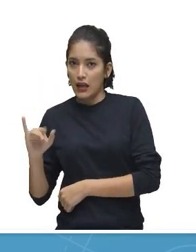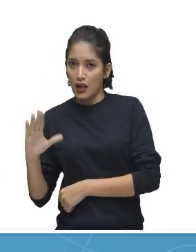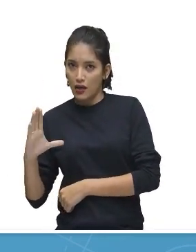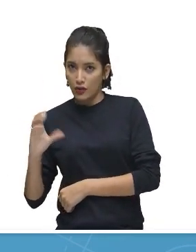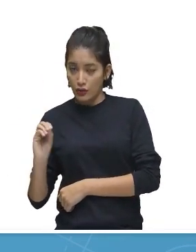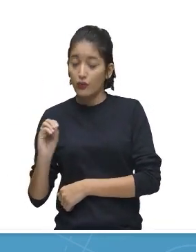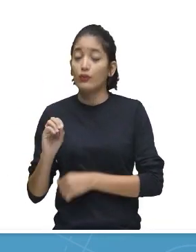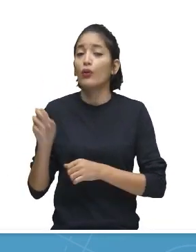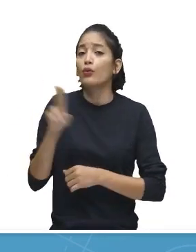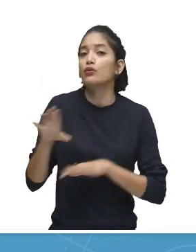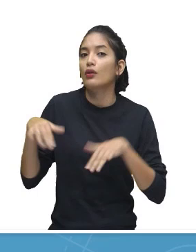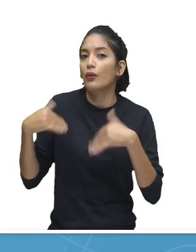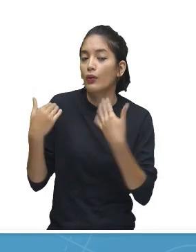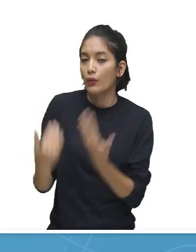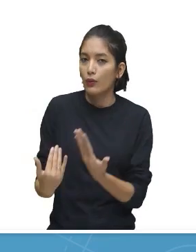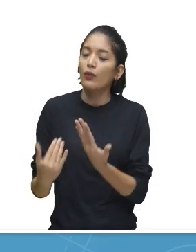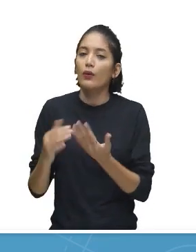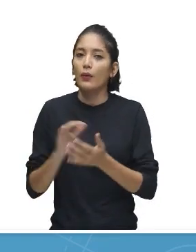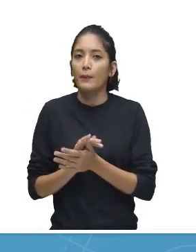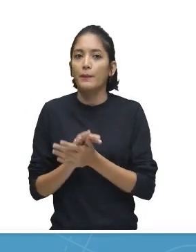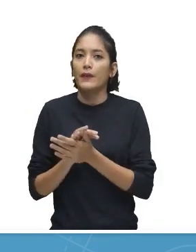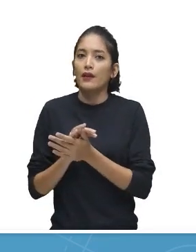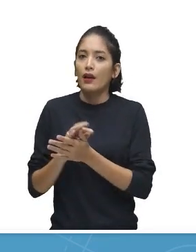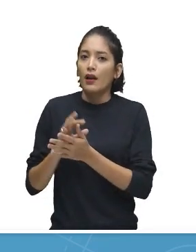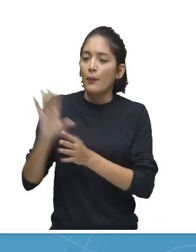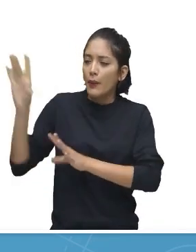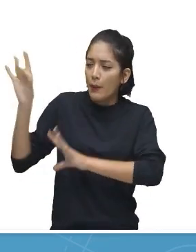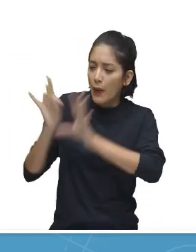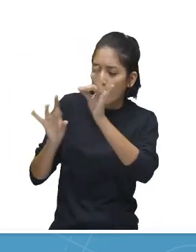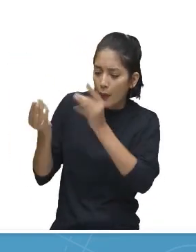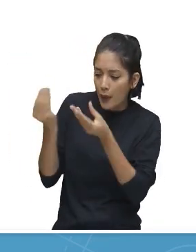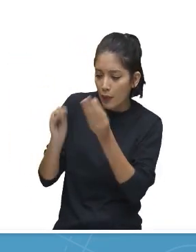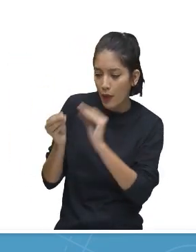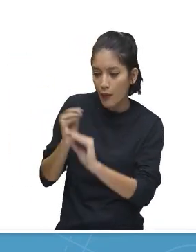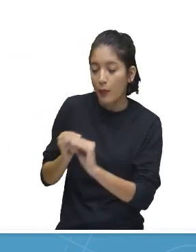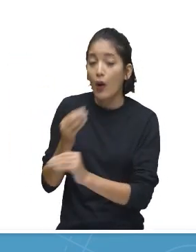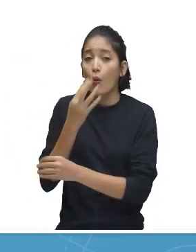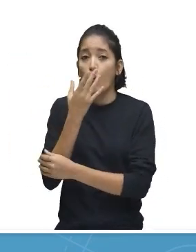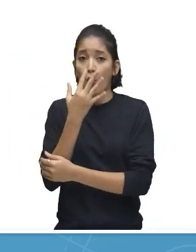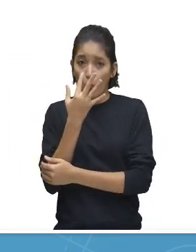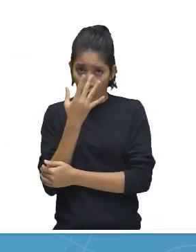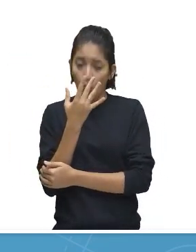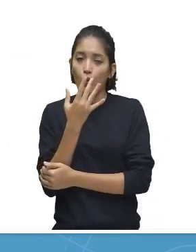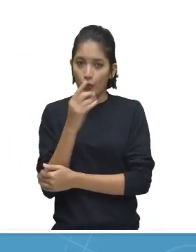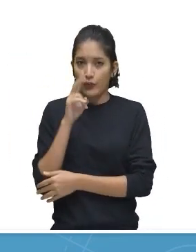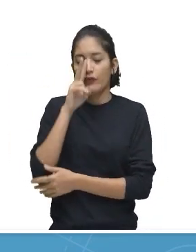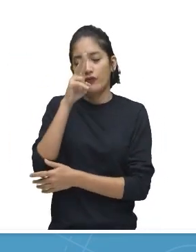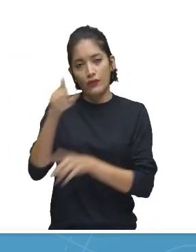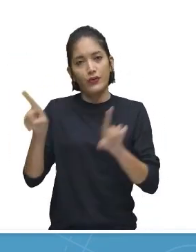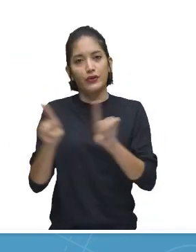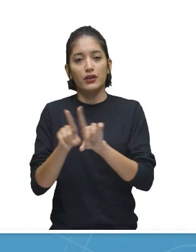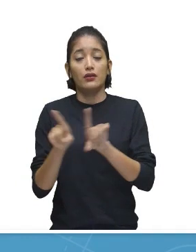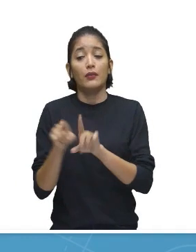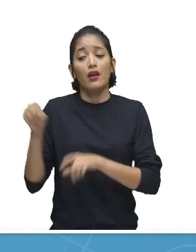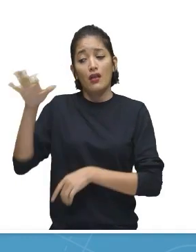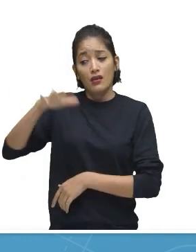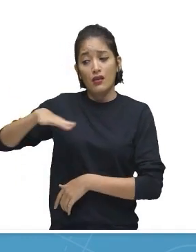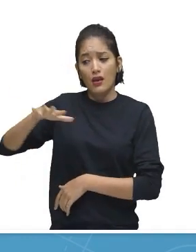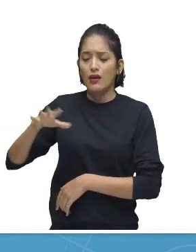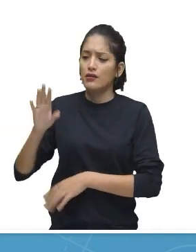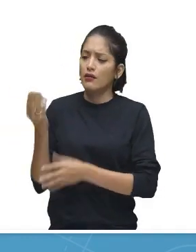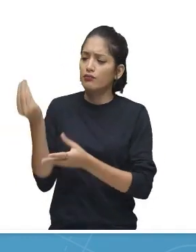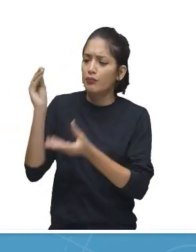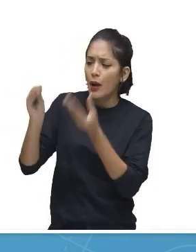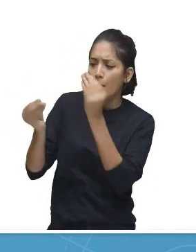sintético? Ele utiliza a colagem, então ele usa cores mais vivas e ali ele cola